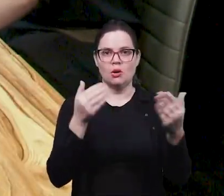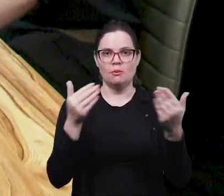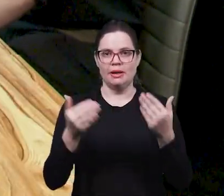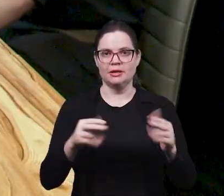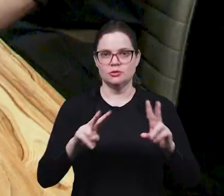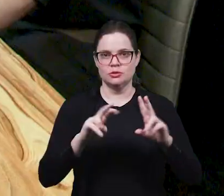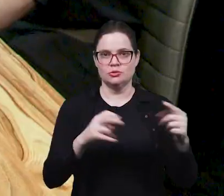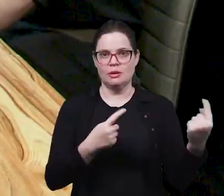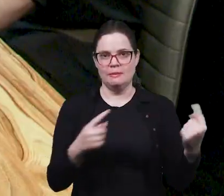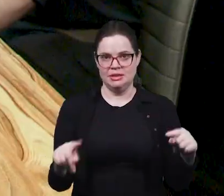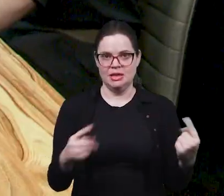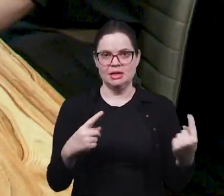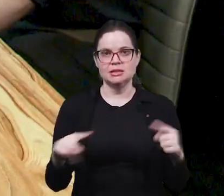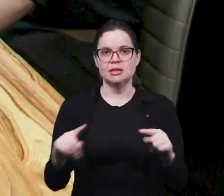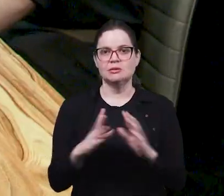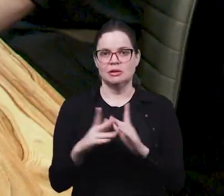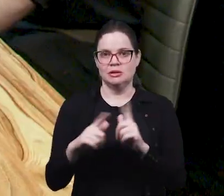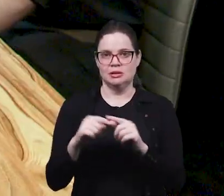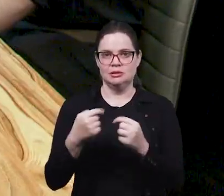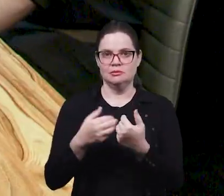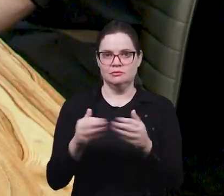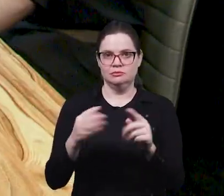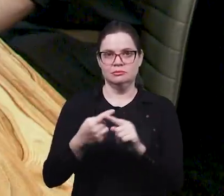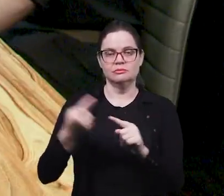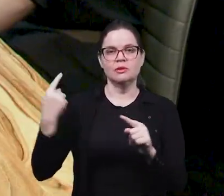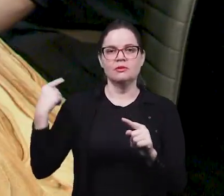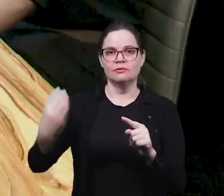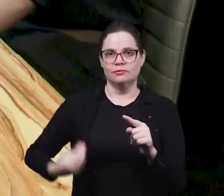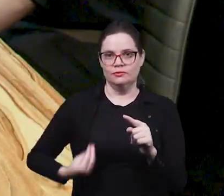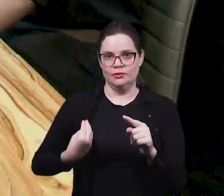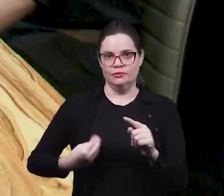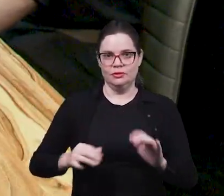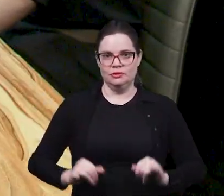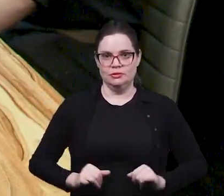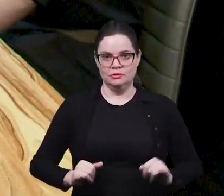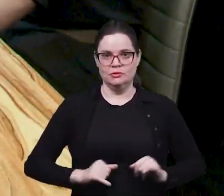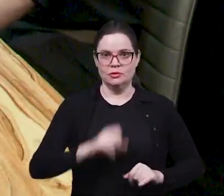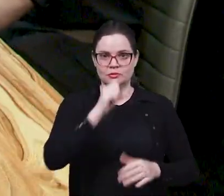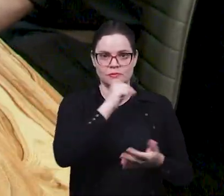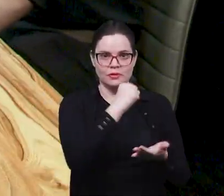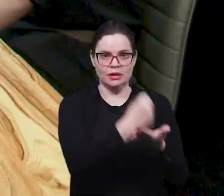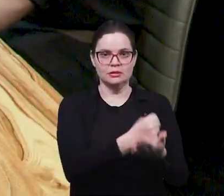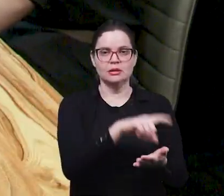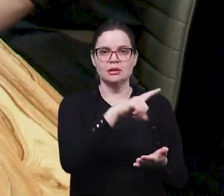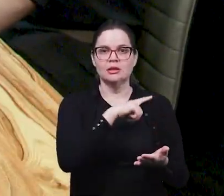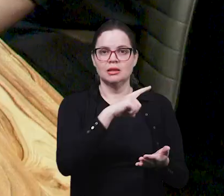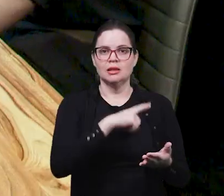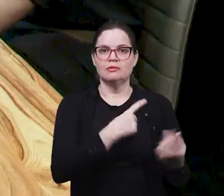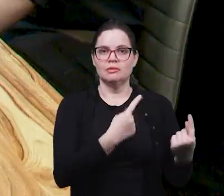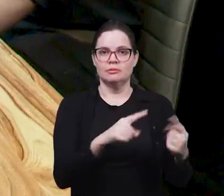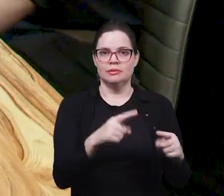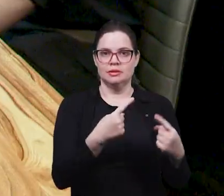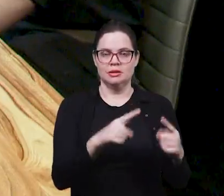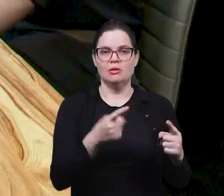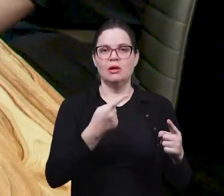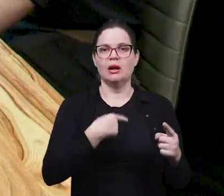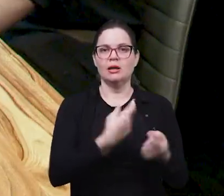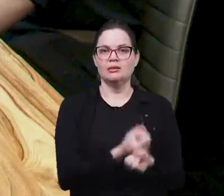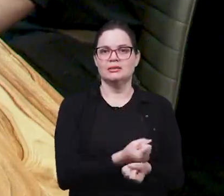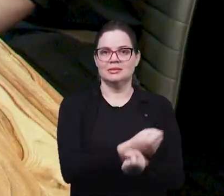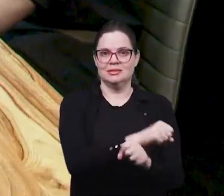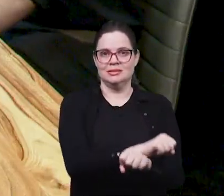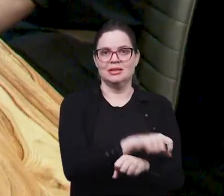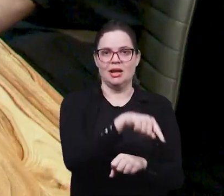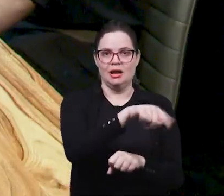as perseguições que a igreja sofreu. No Velho Testamento, nós tivemos duas perseguições. O cativeiro egípcio, onde eles eram